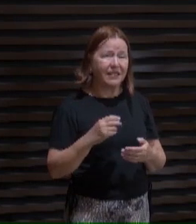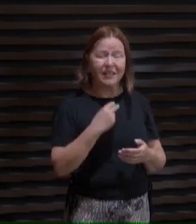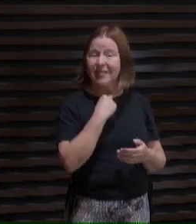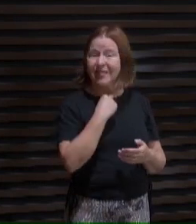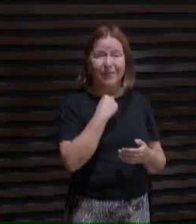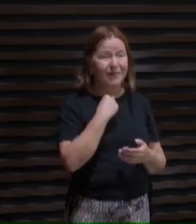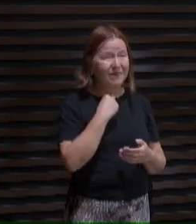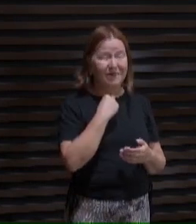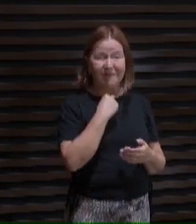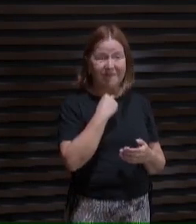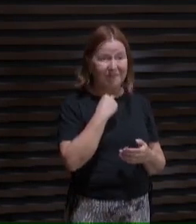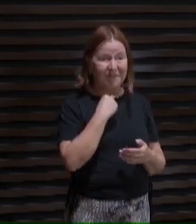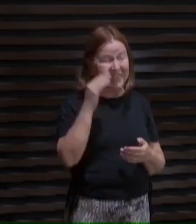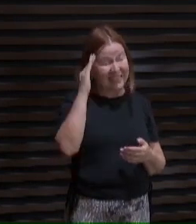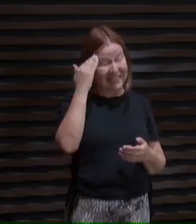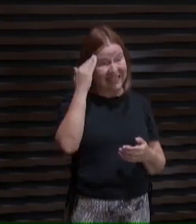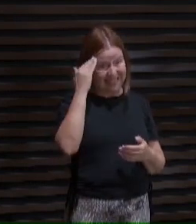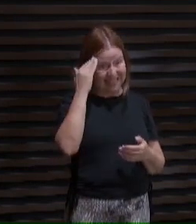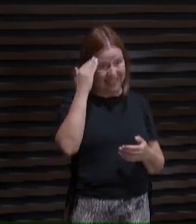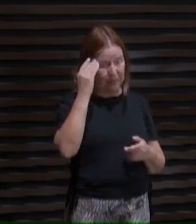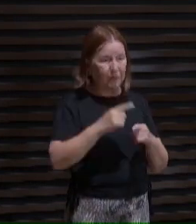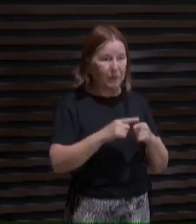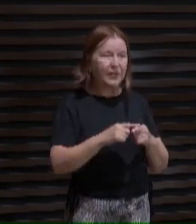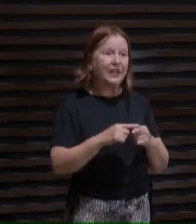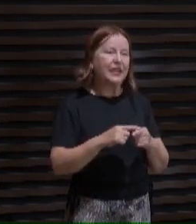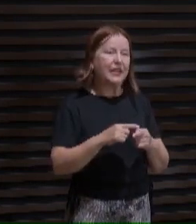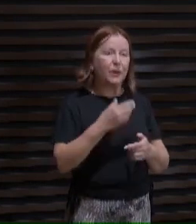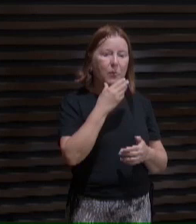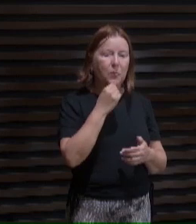ressequido, e ele diz assim: estende a mão.